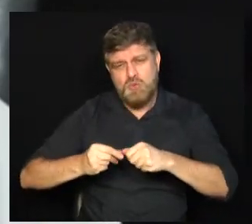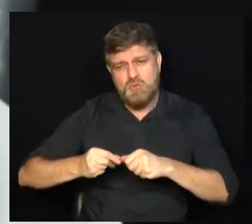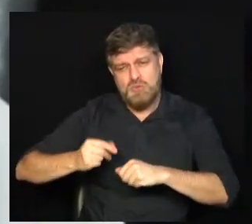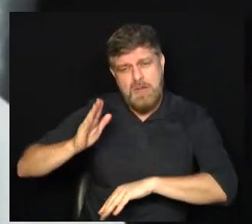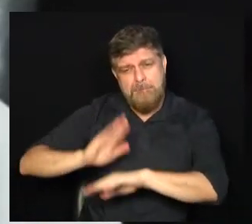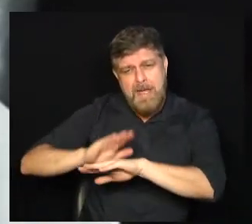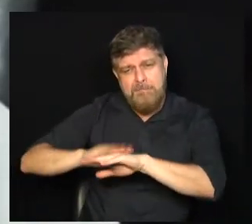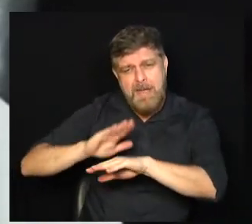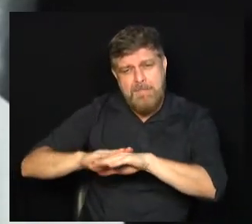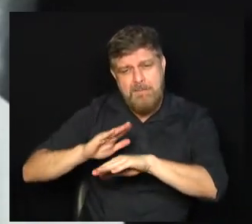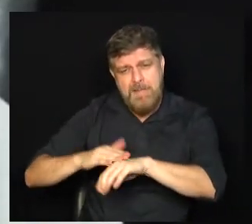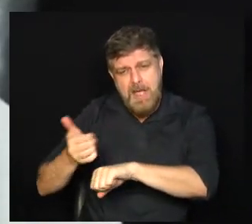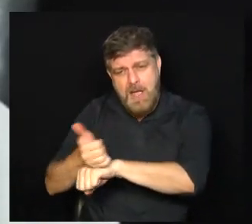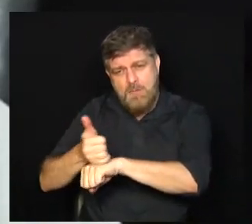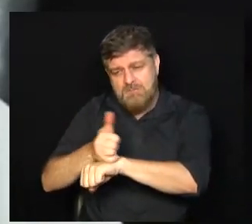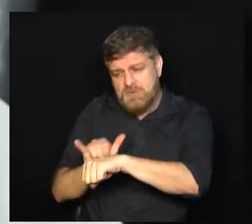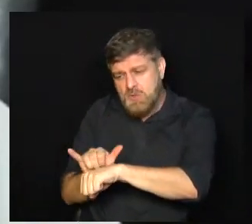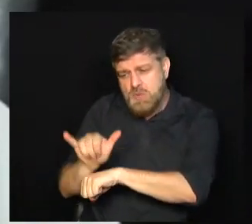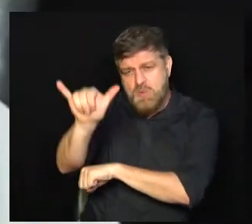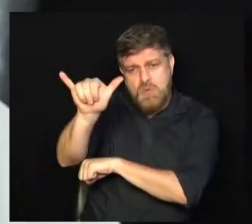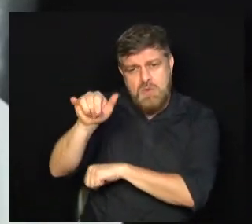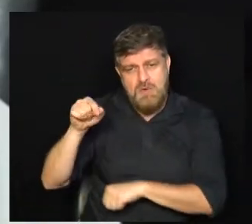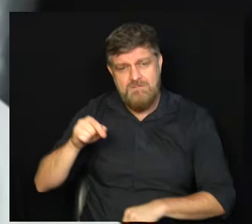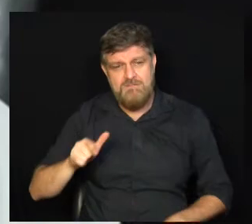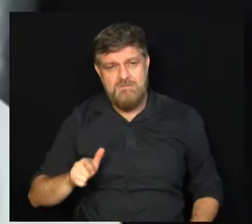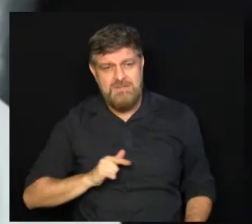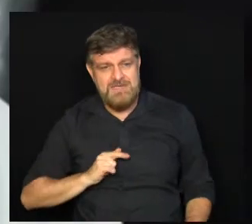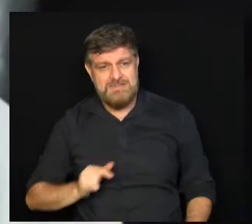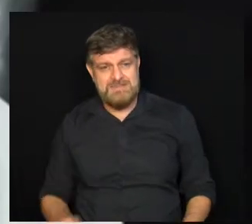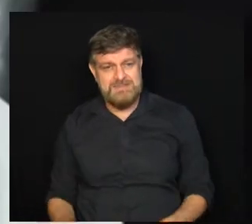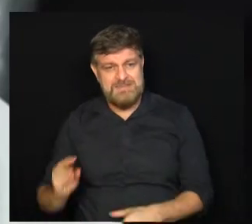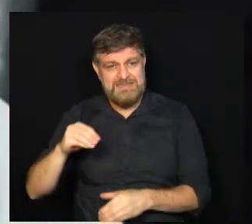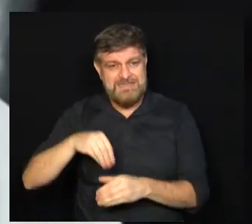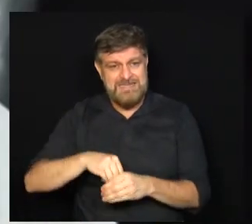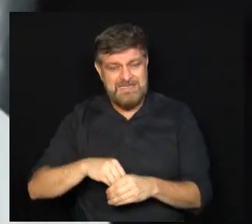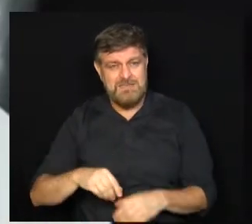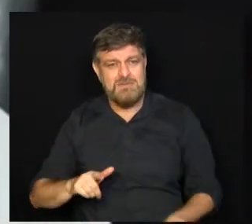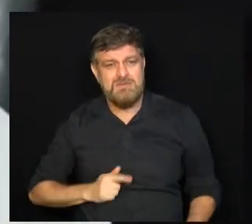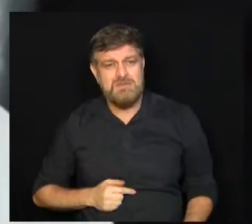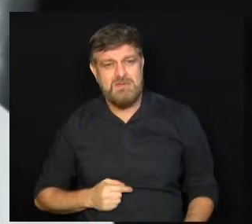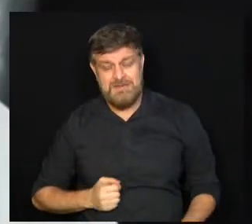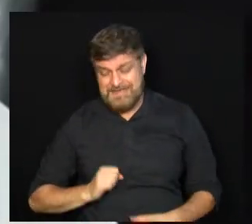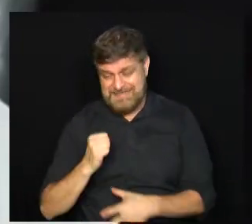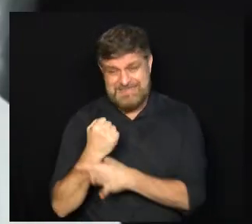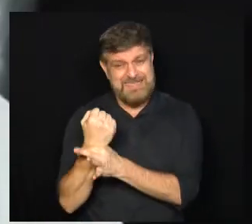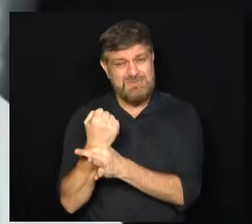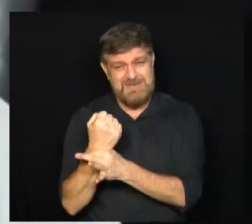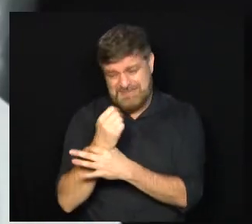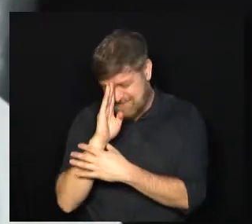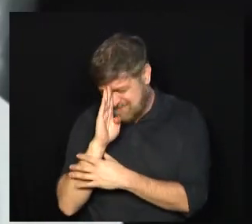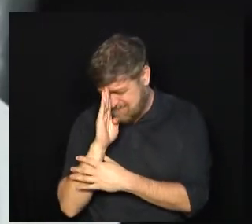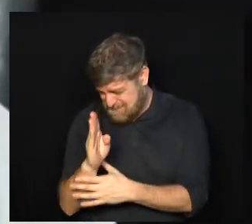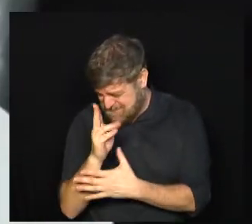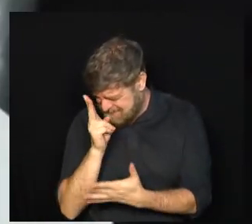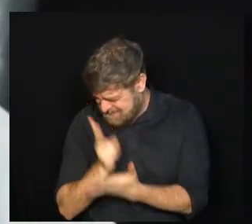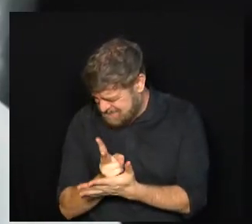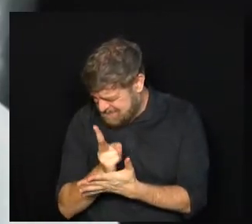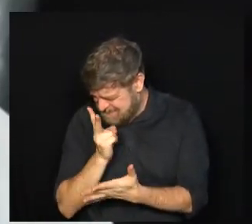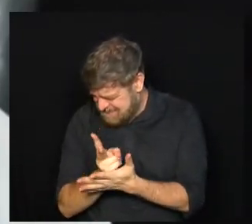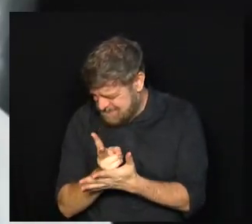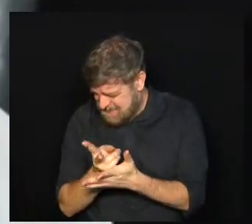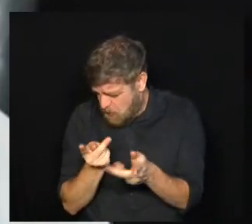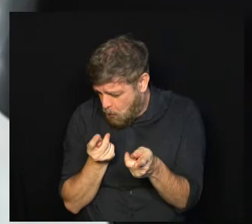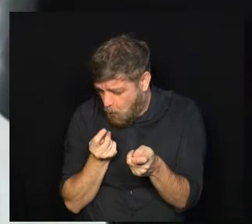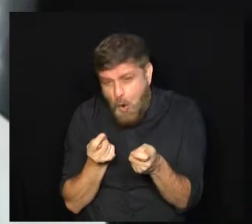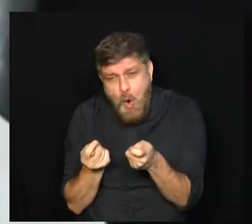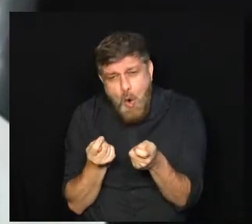aviação fazem, eles fazem dentro do que a gente chama de um envelope de segurança, que é muito controlado,